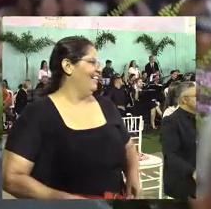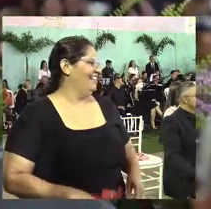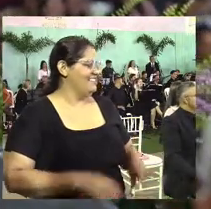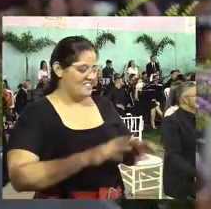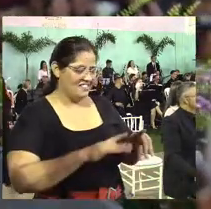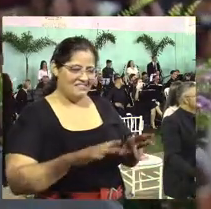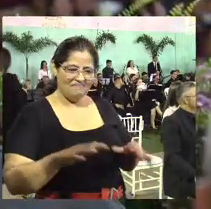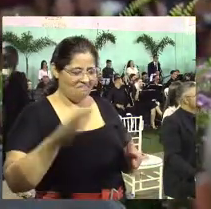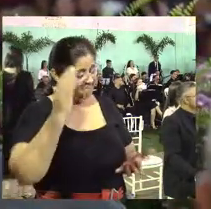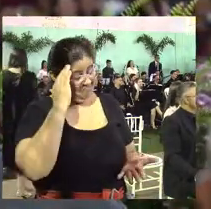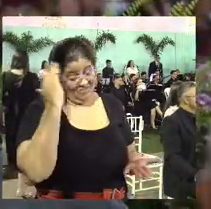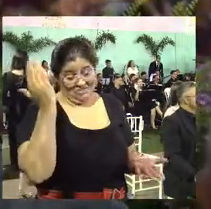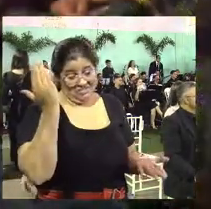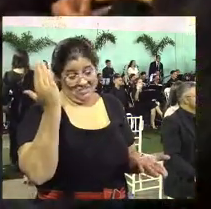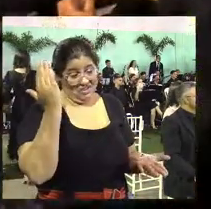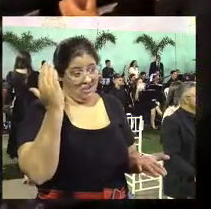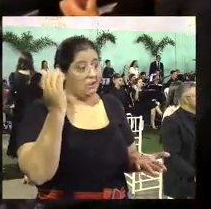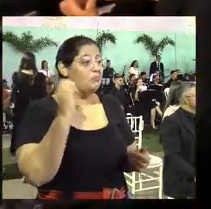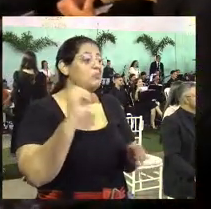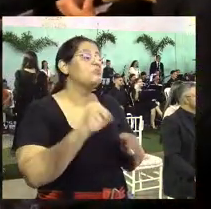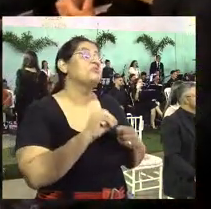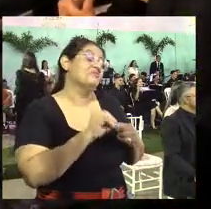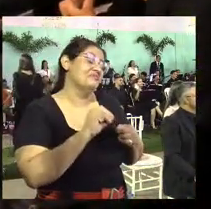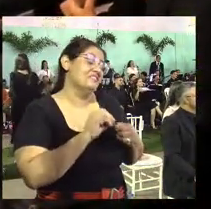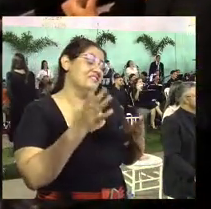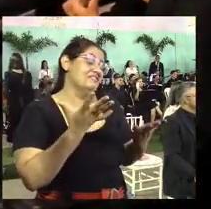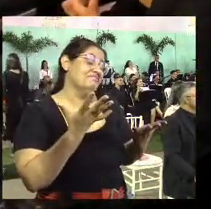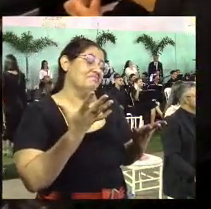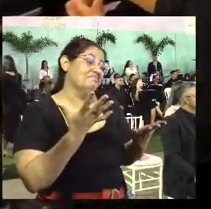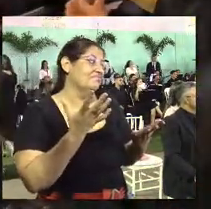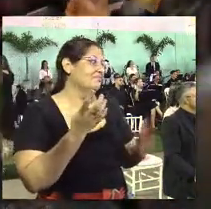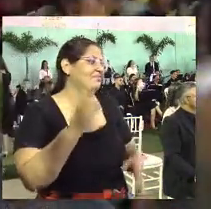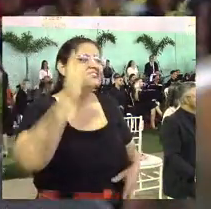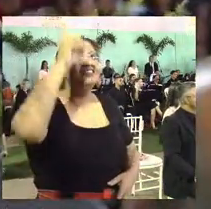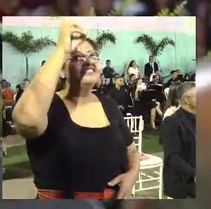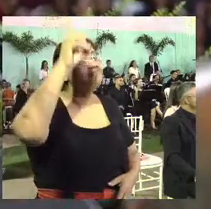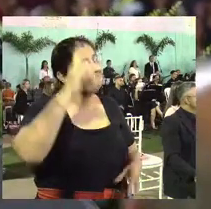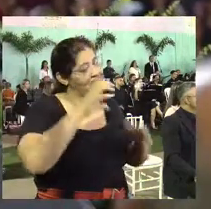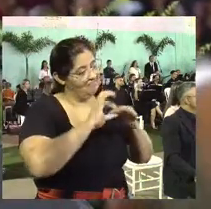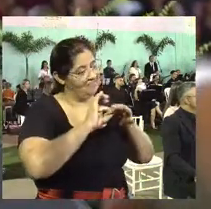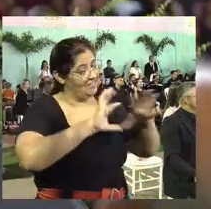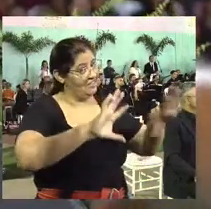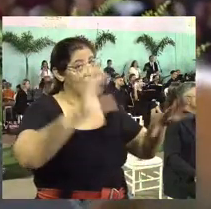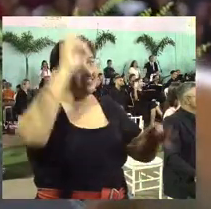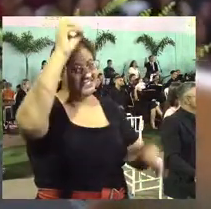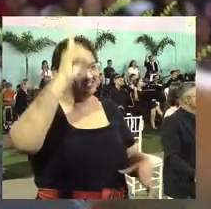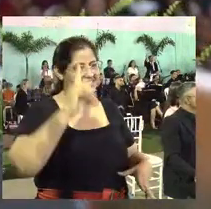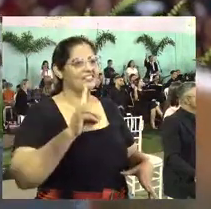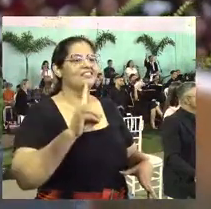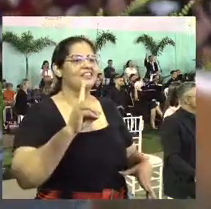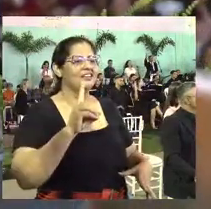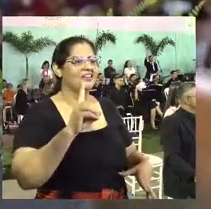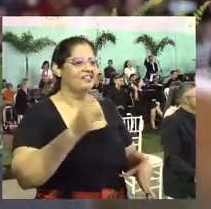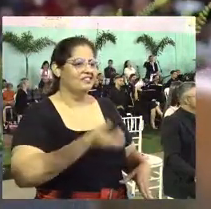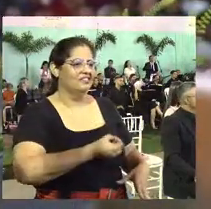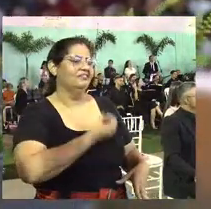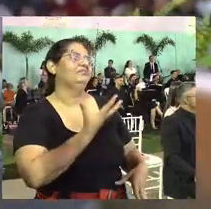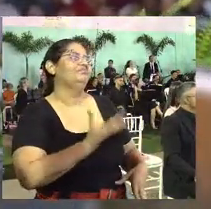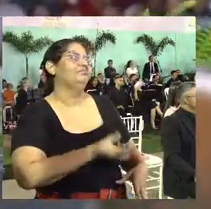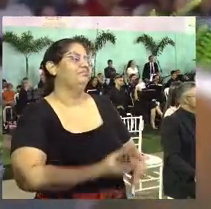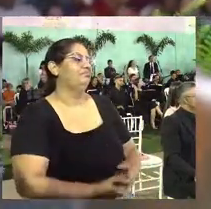porque eles nunca sabem o que que eu vou fazer mas deixa Deus pegar você nessa noite